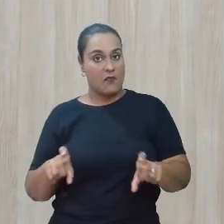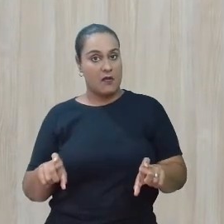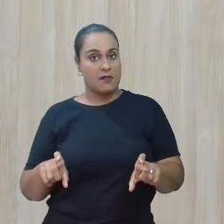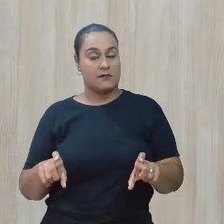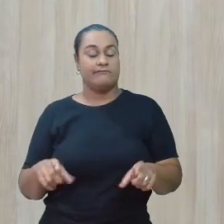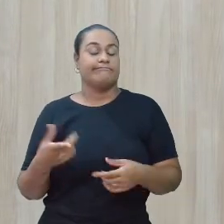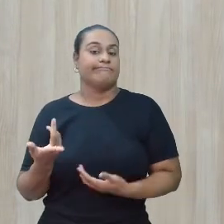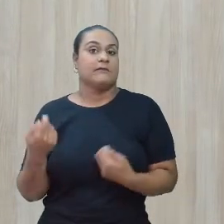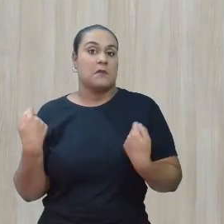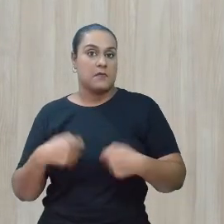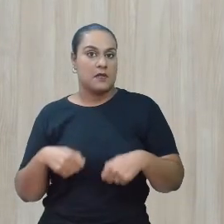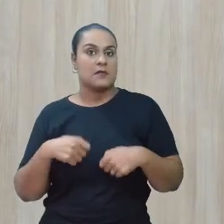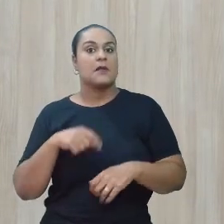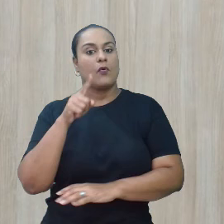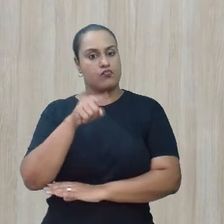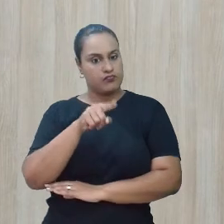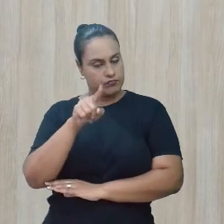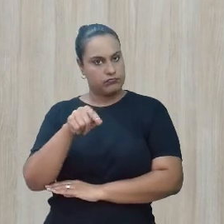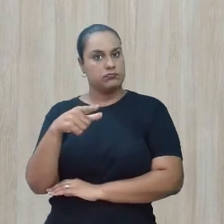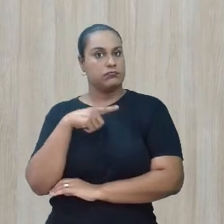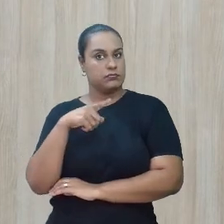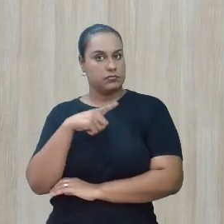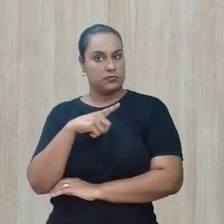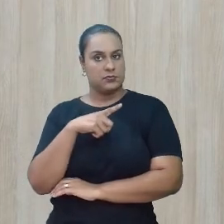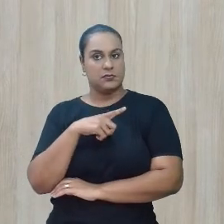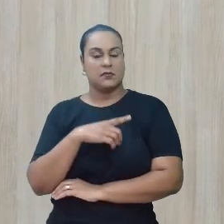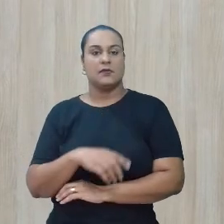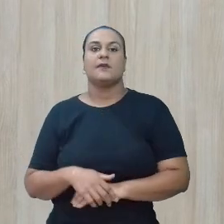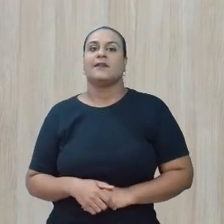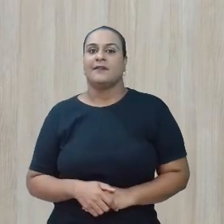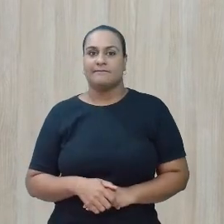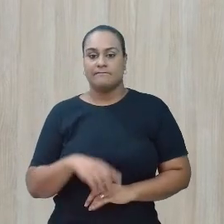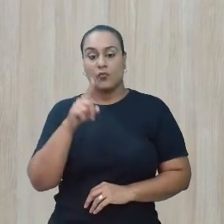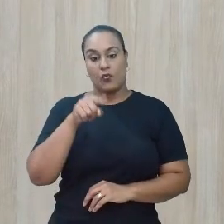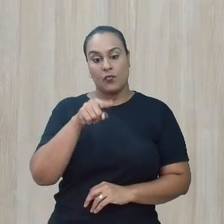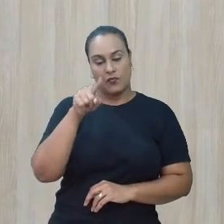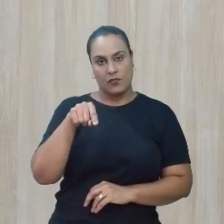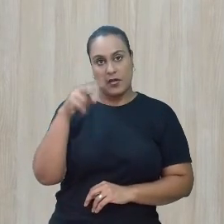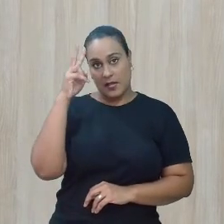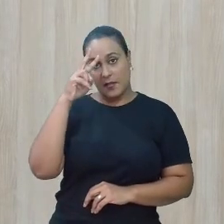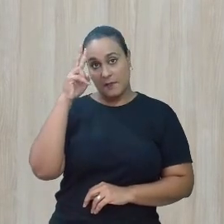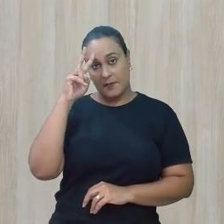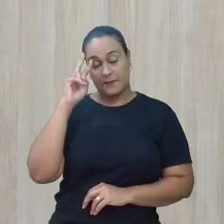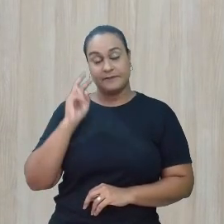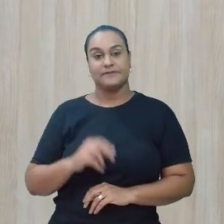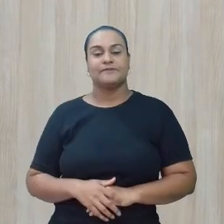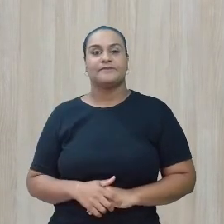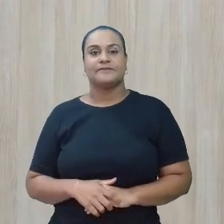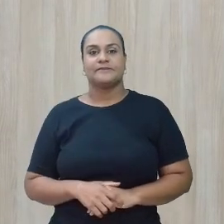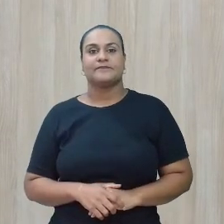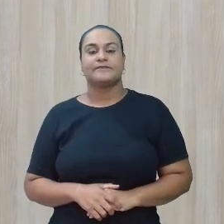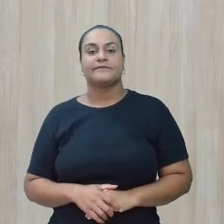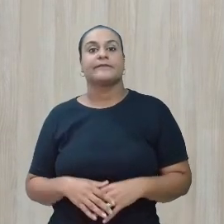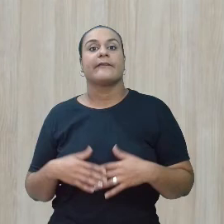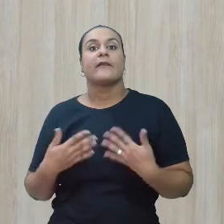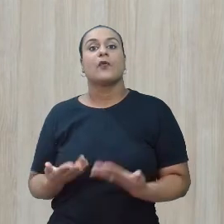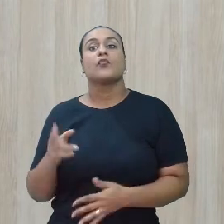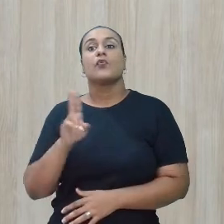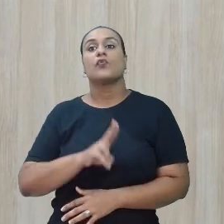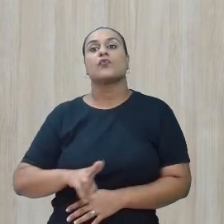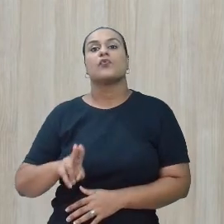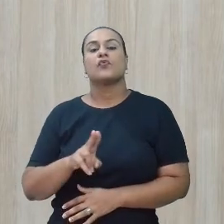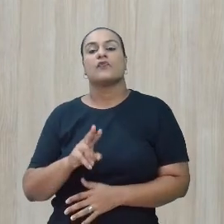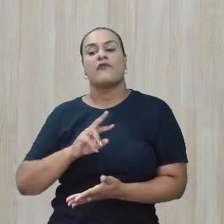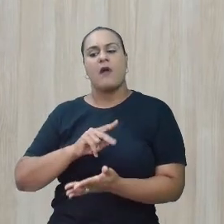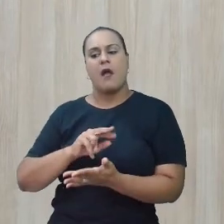dessas frases nós precisamos marcar com o acento gráfico, com o acento circunflexo, lembra que eu falei? É quando a gente usa